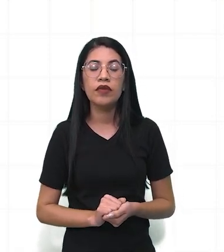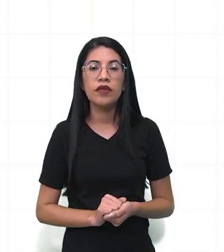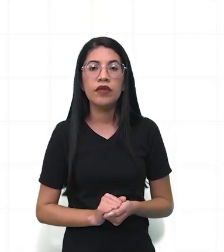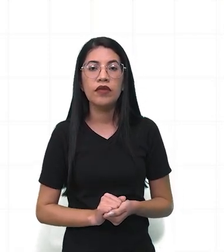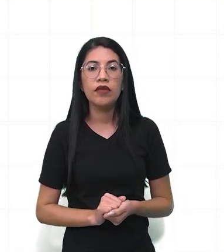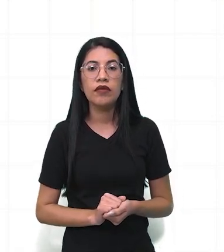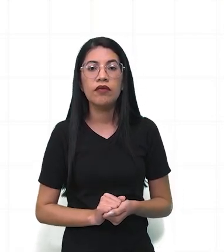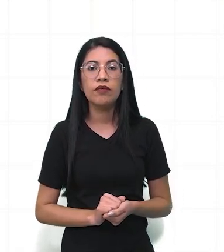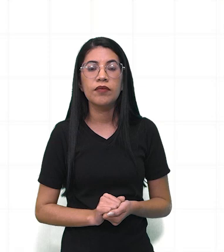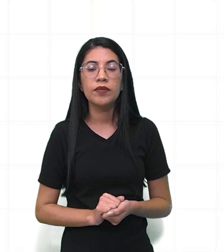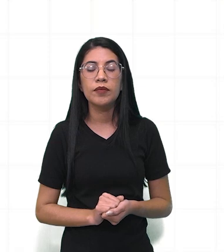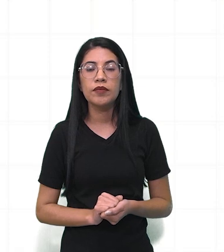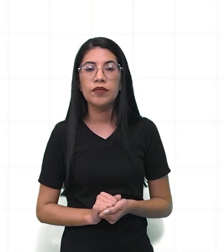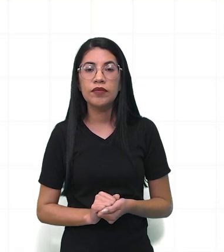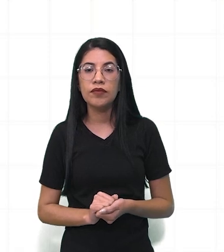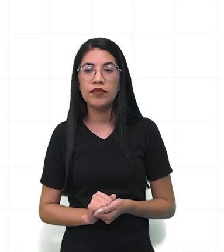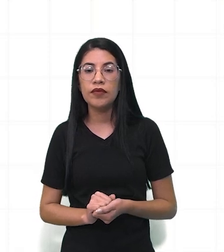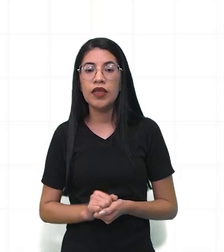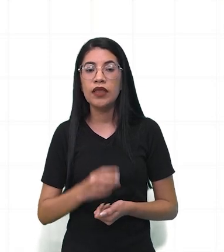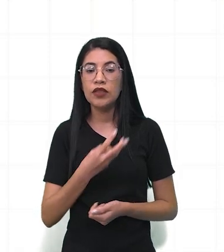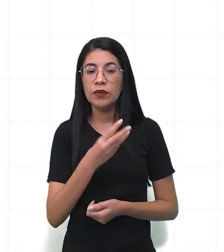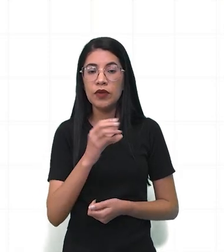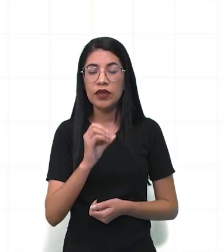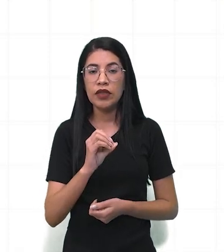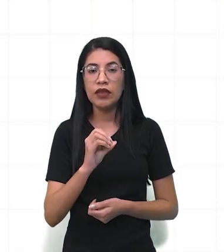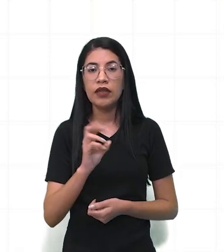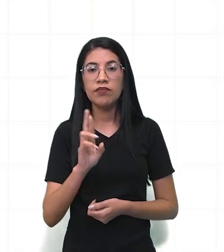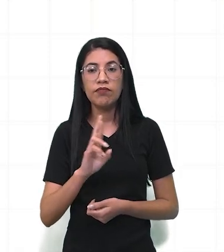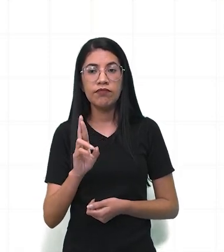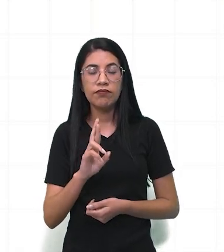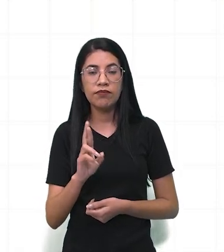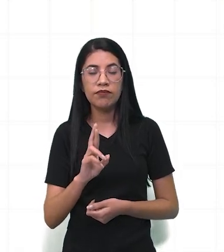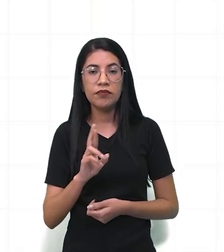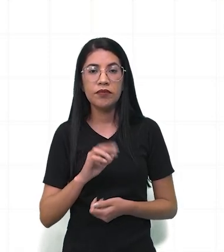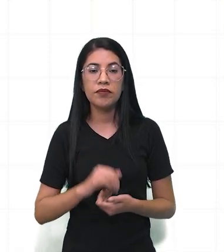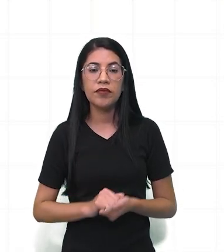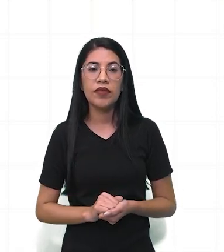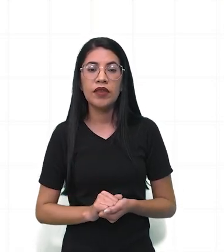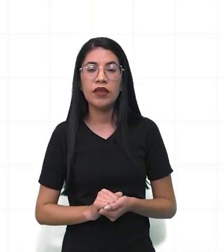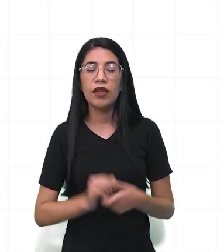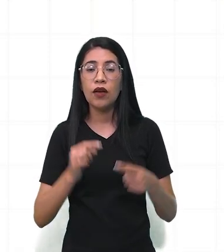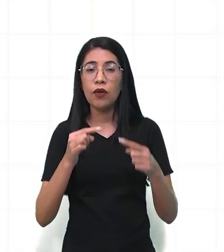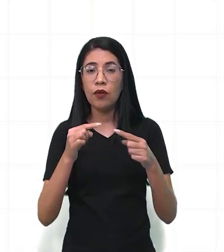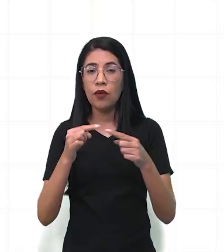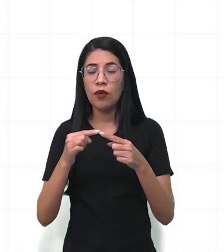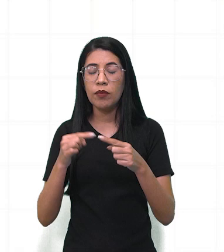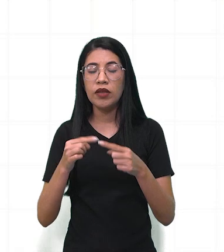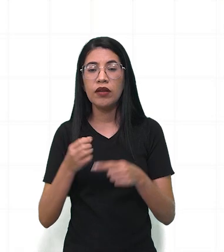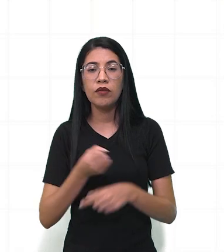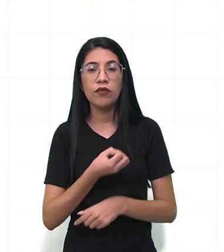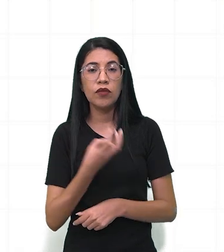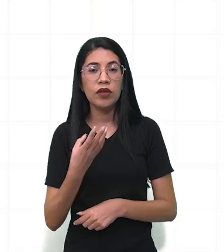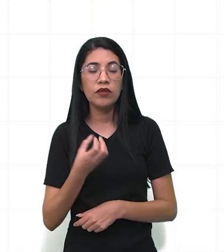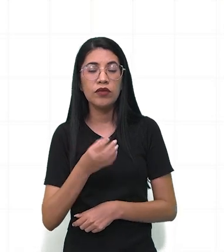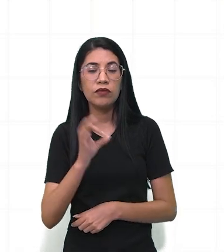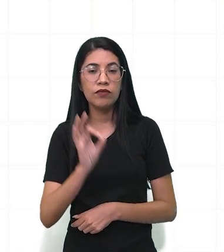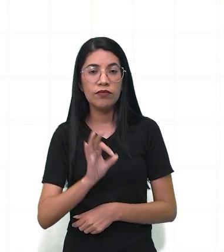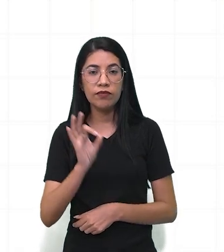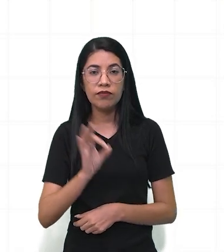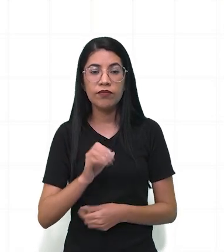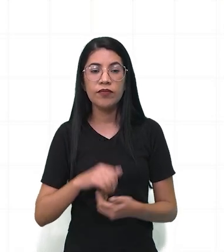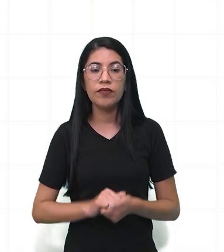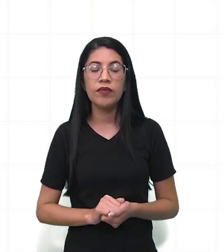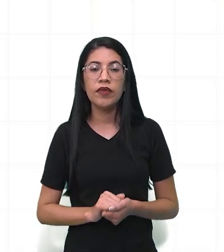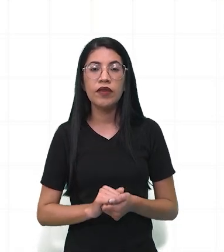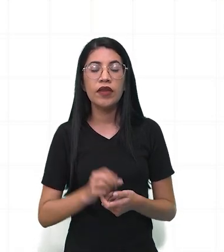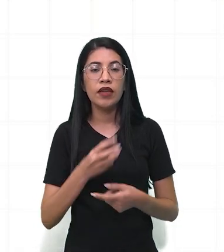valor do desconto foi R$30. Mas quantos? Isso corresponde à porcentagem. Você pega esse valor, 30, e divide